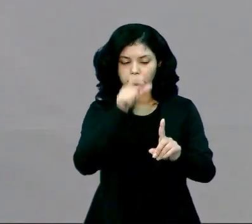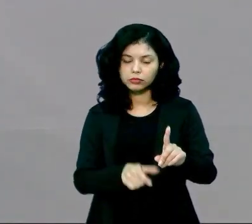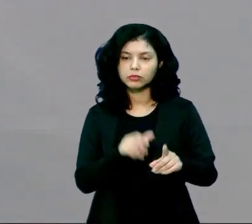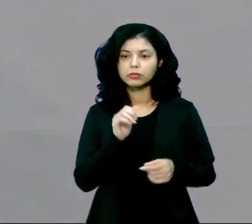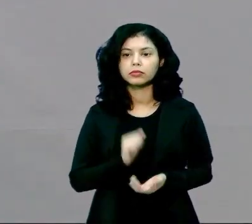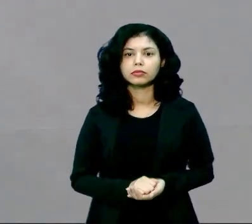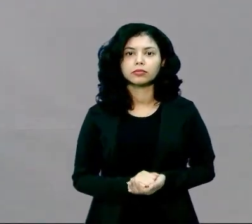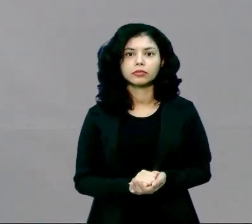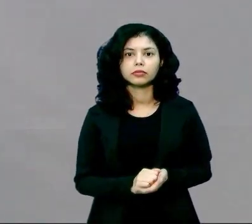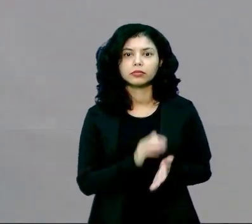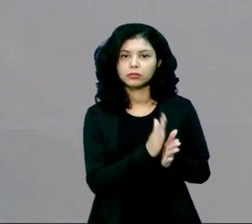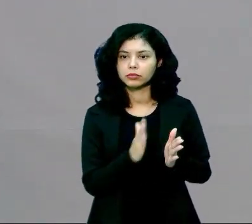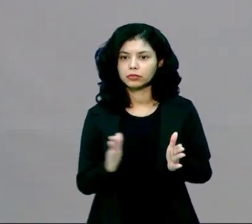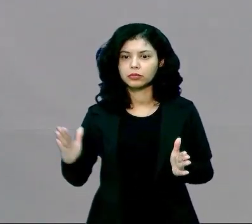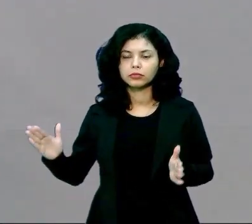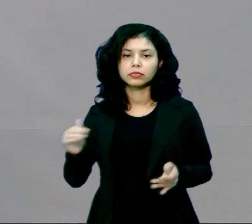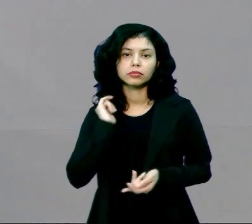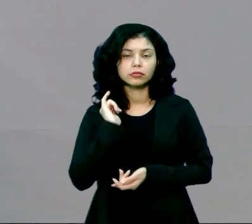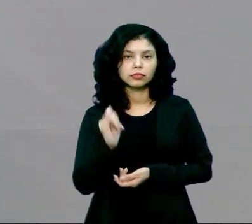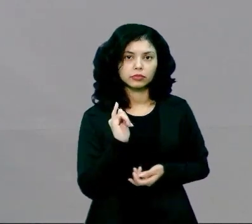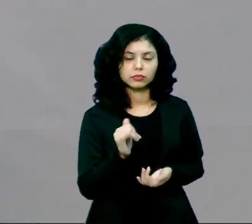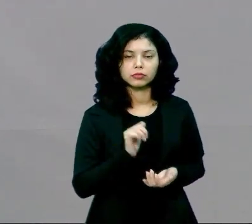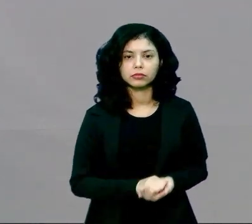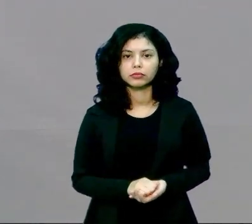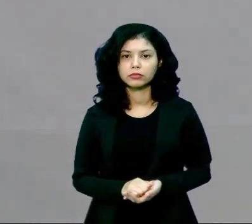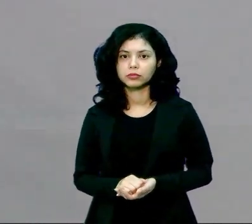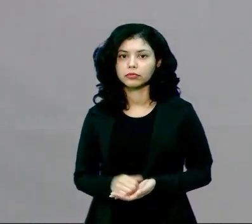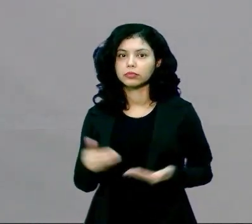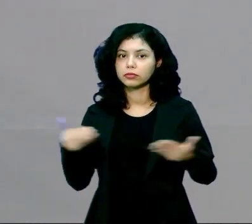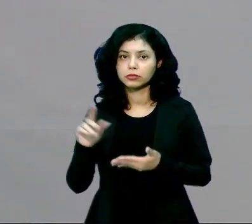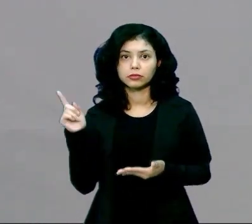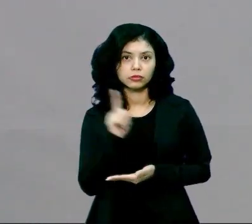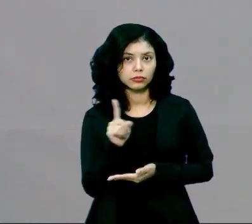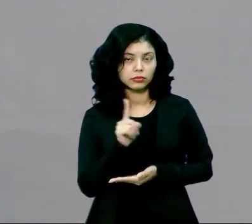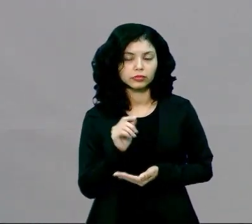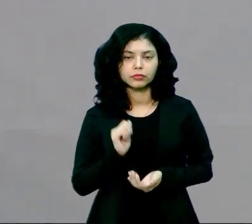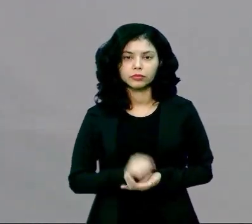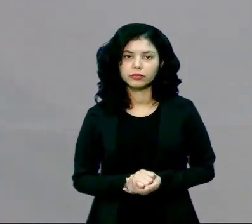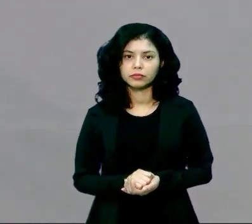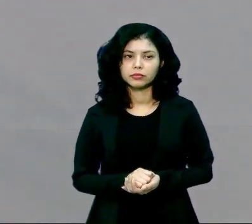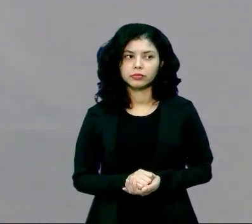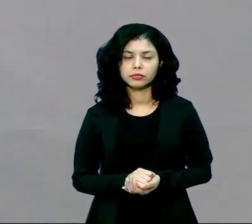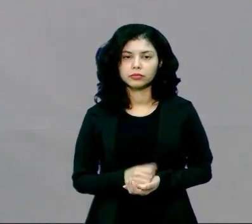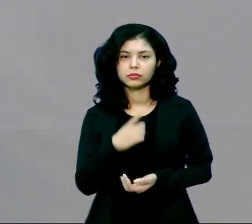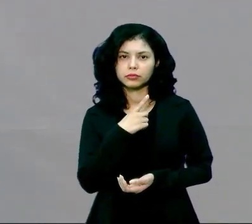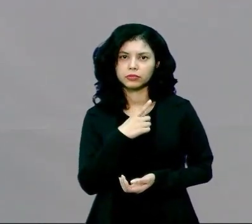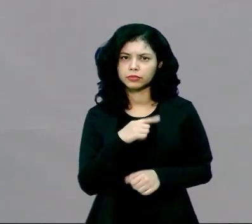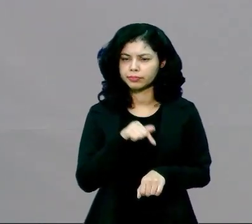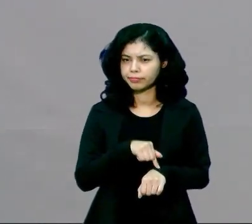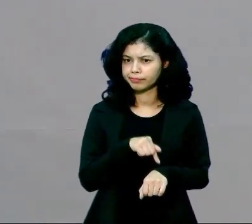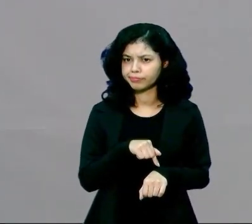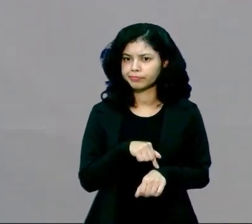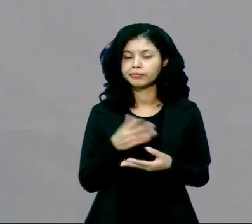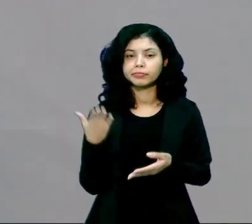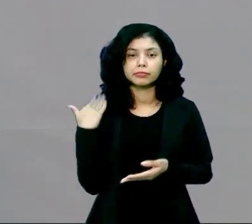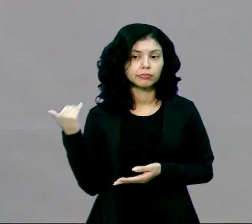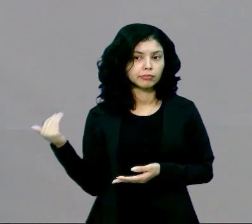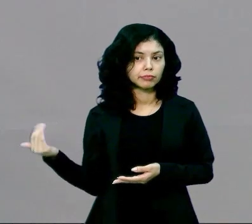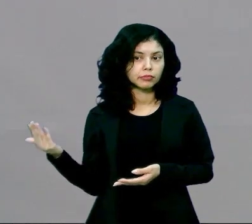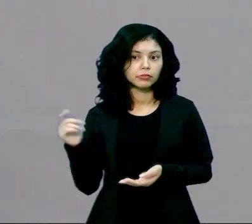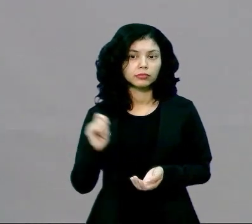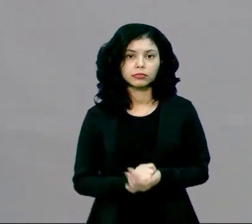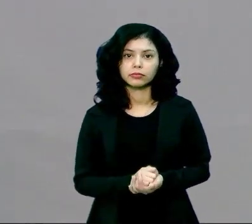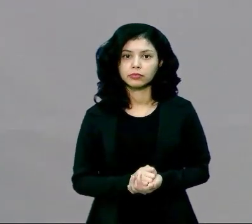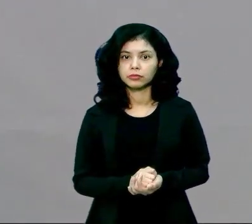referir à sequência cronológica da narrativa. Hoje em dia não, a gente está em uma época que está famoso agora,